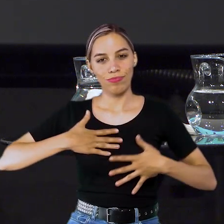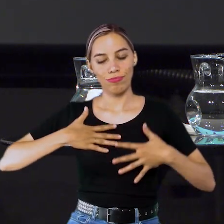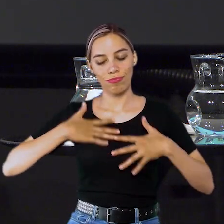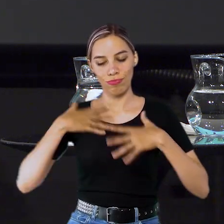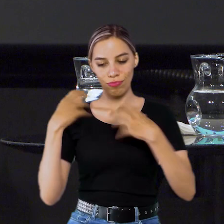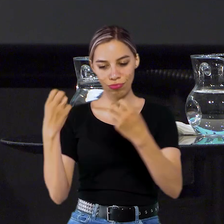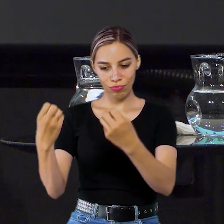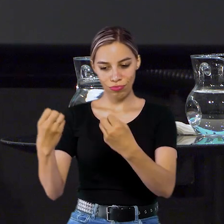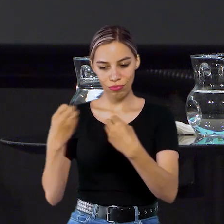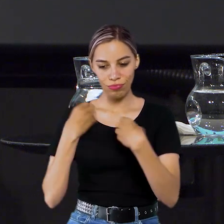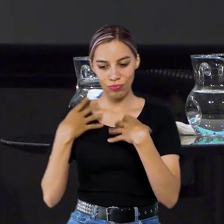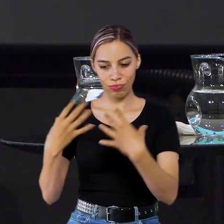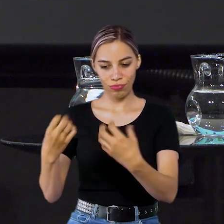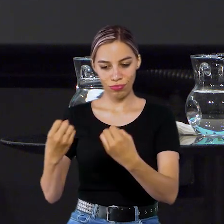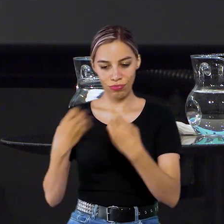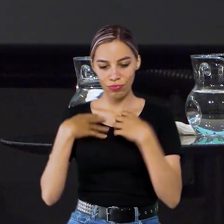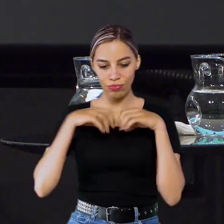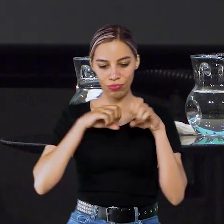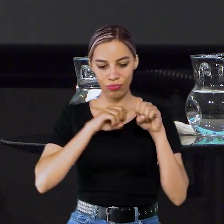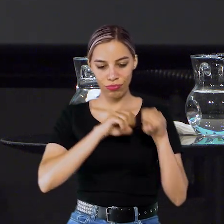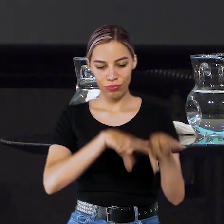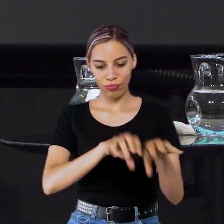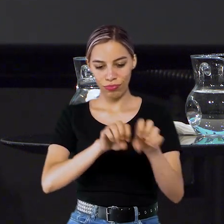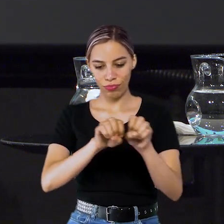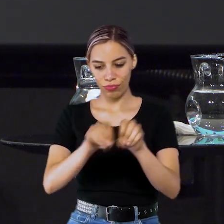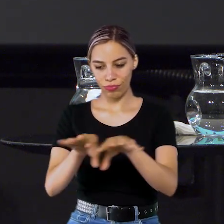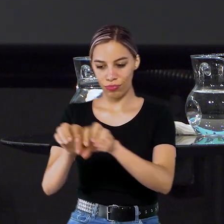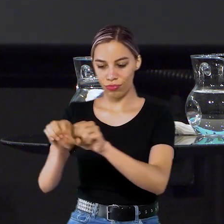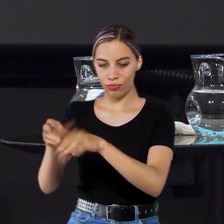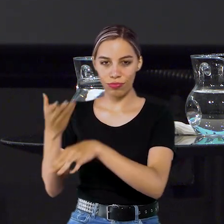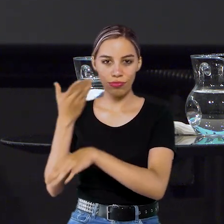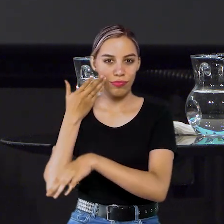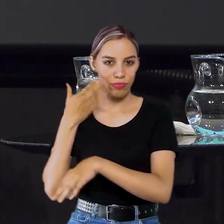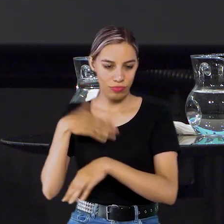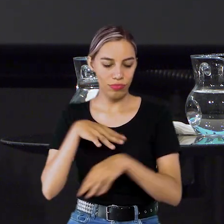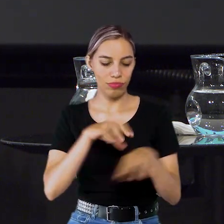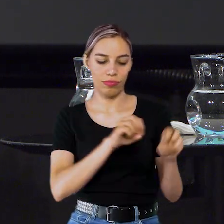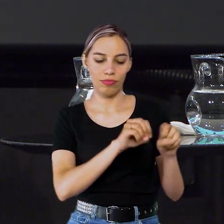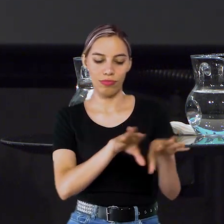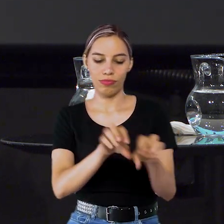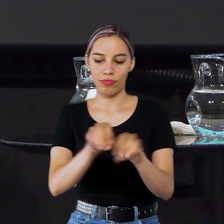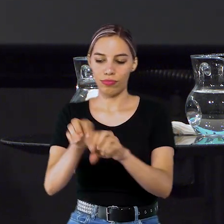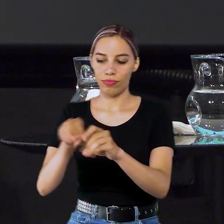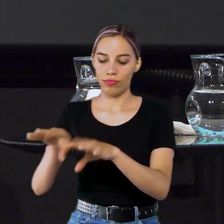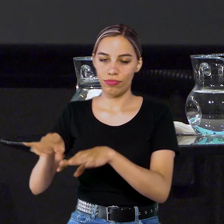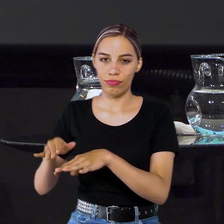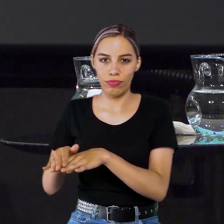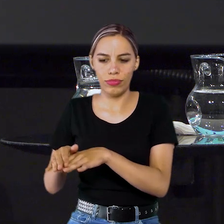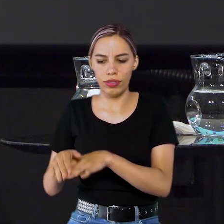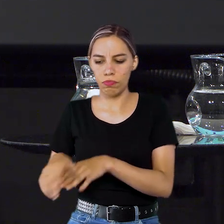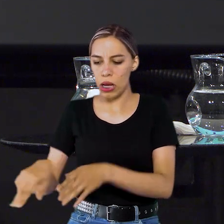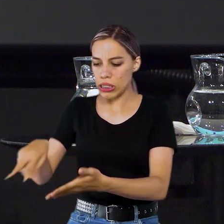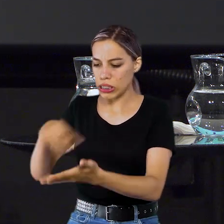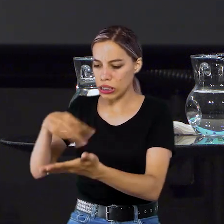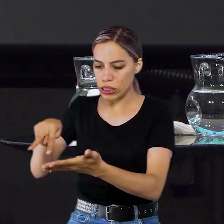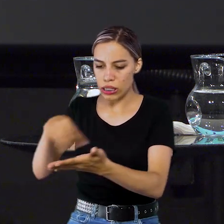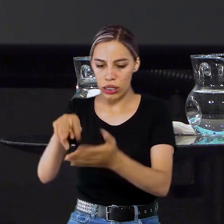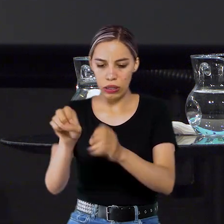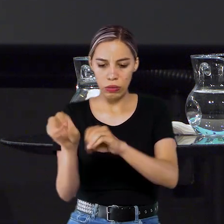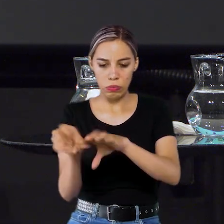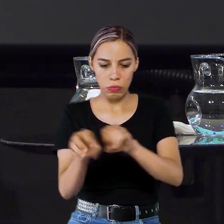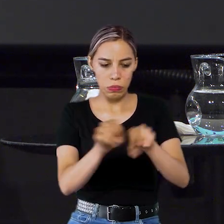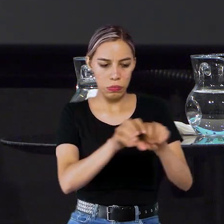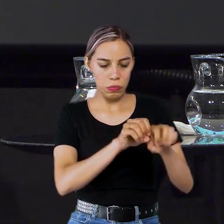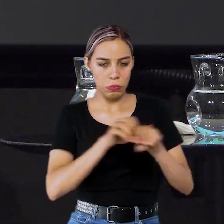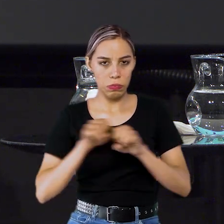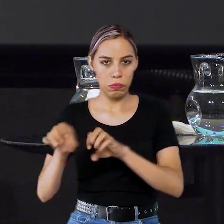de educar nossa criança através das danças, né? E muitas vezes fala assim, tecoá. Tecoá, onde acontece